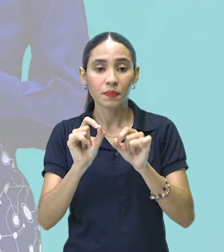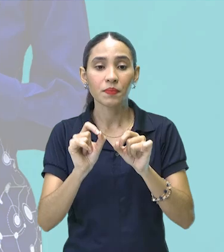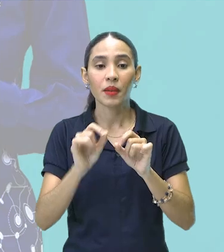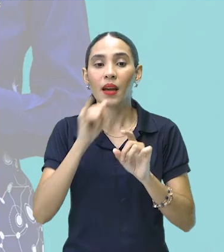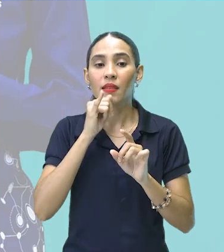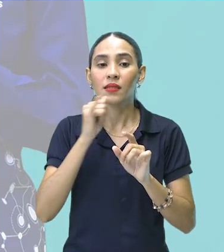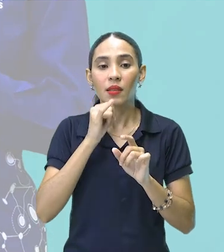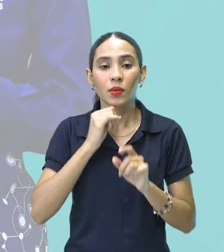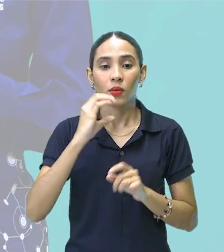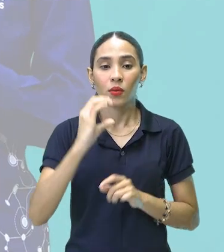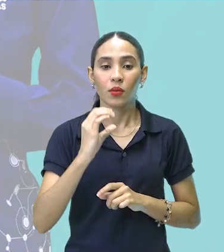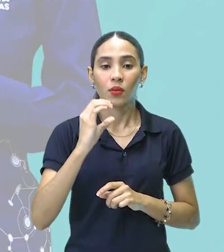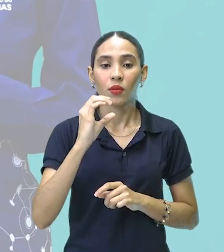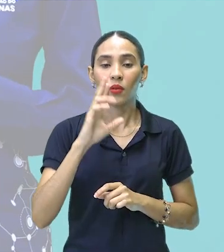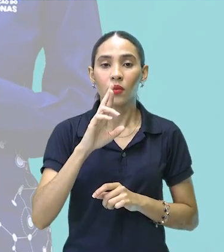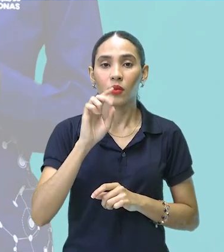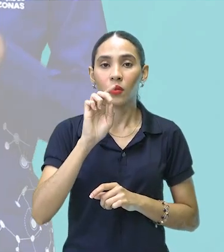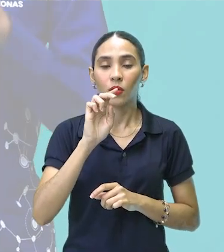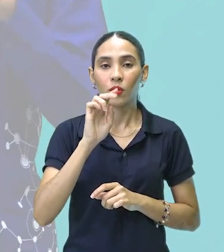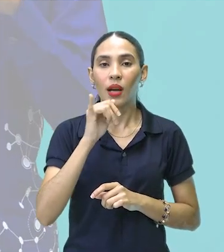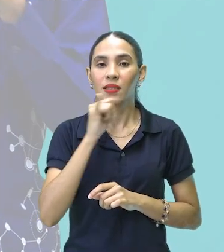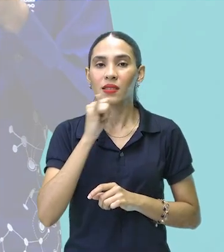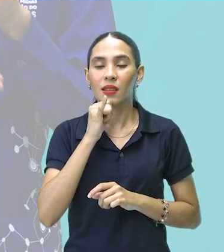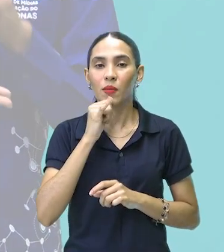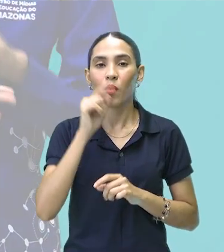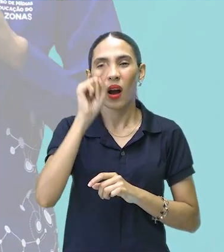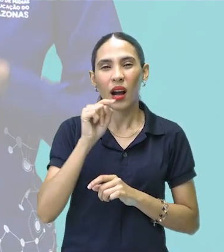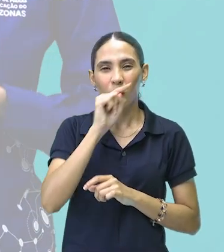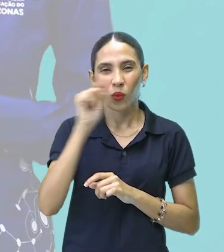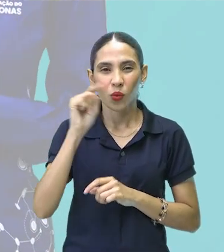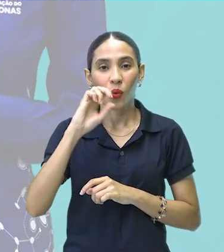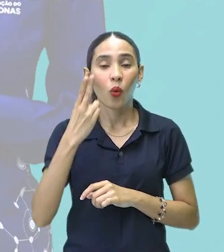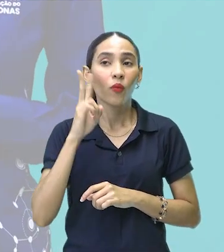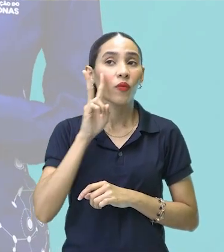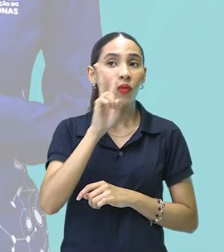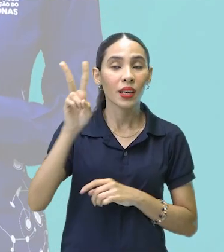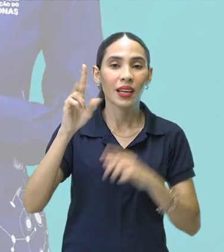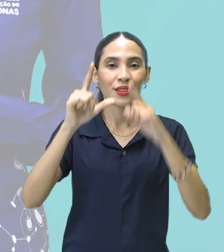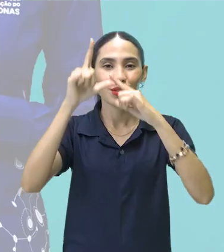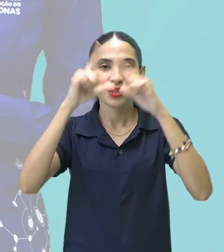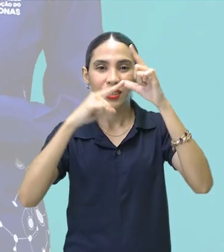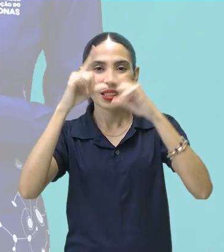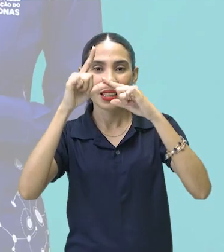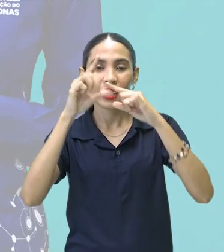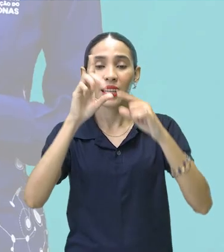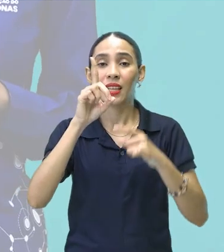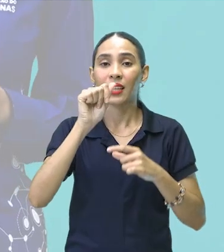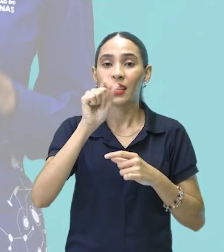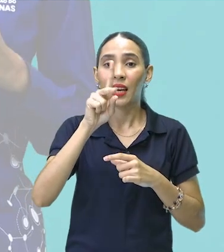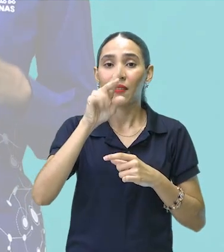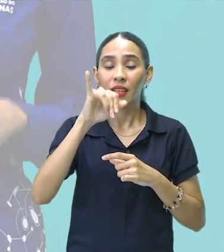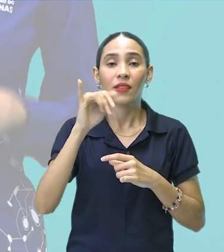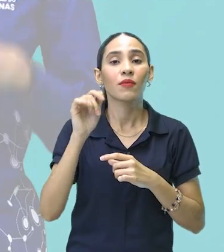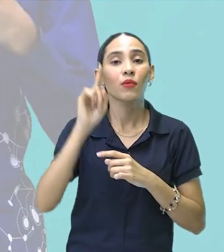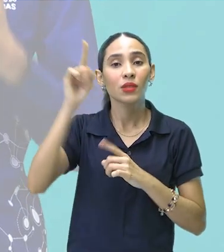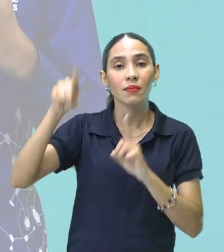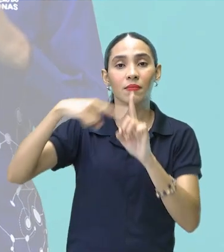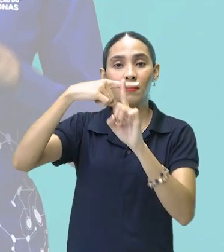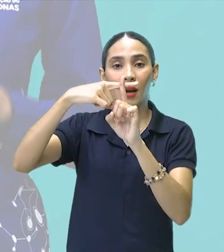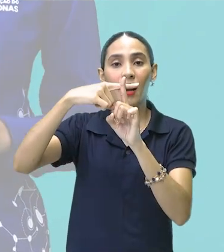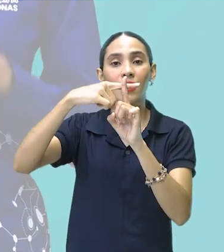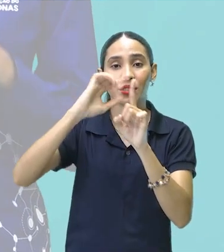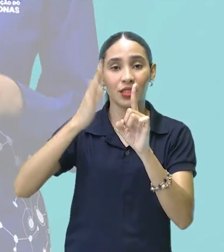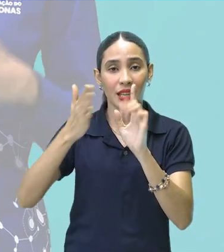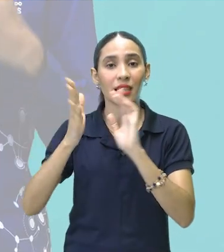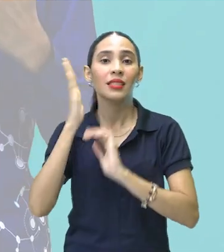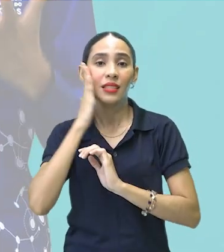cruz ou a estrela de Davi. Todo mundo, quando olha, já sabe o significado da cruz. Quando a gente olha a estrela de